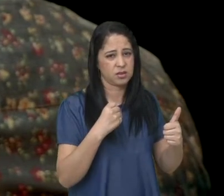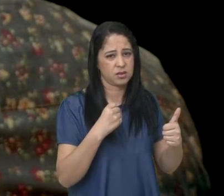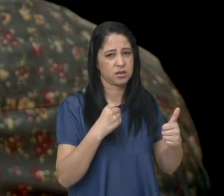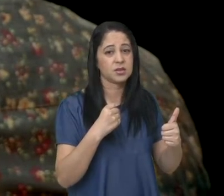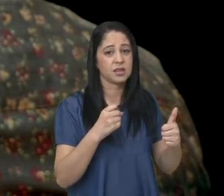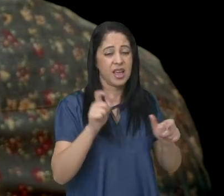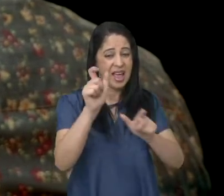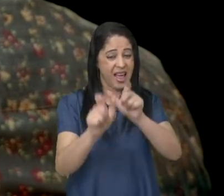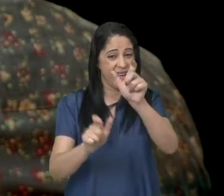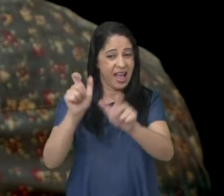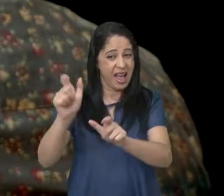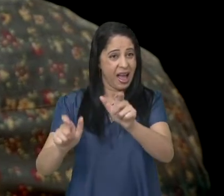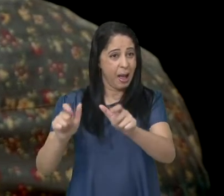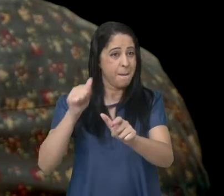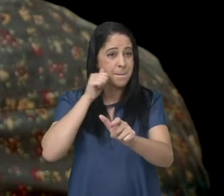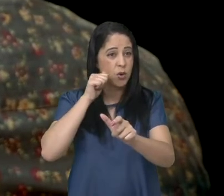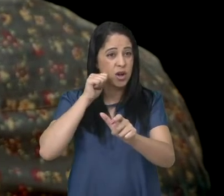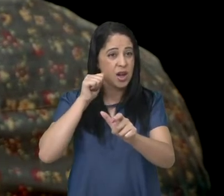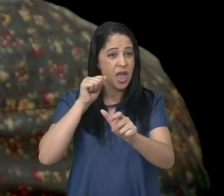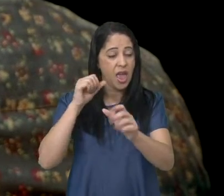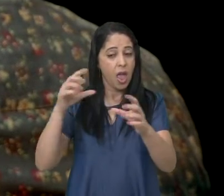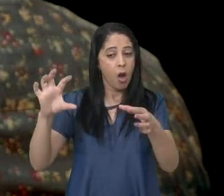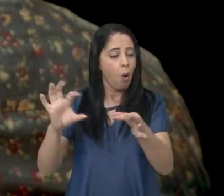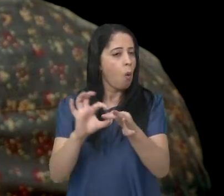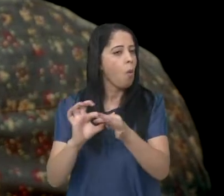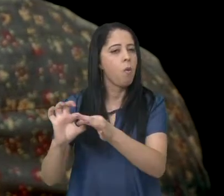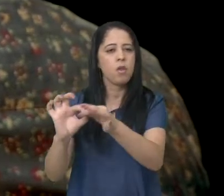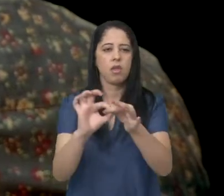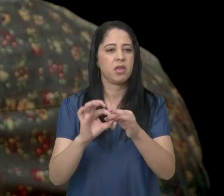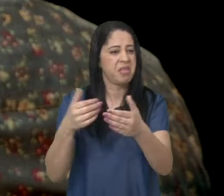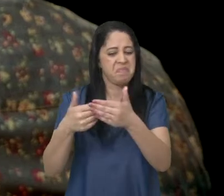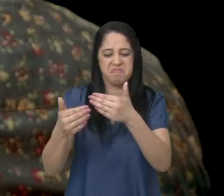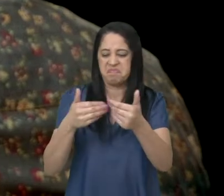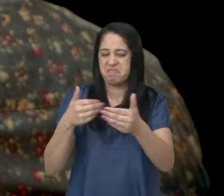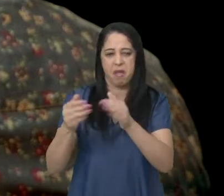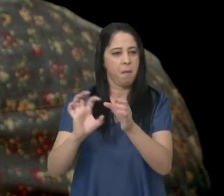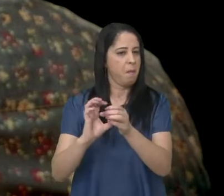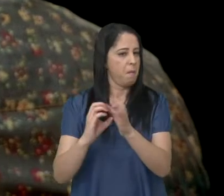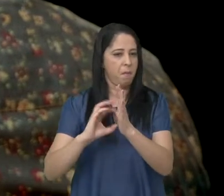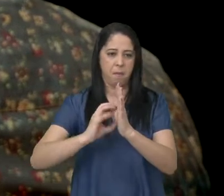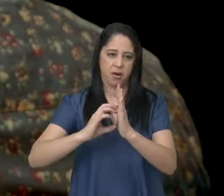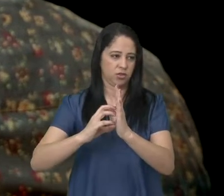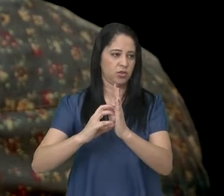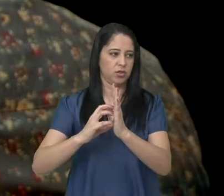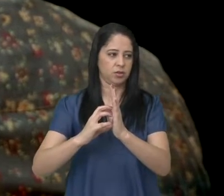as mulheres, né, independente de partido, por conta do alto